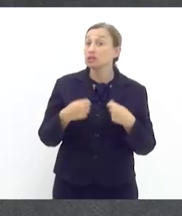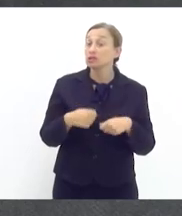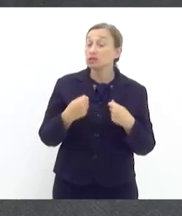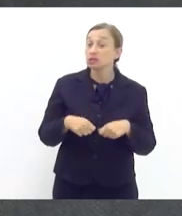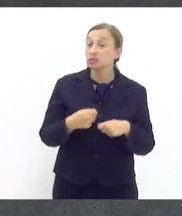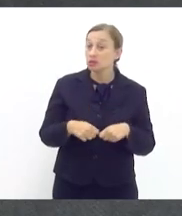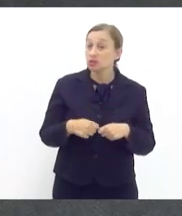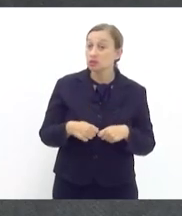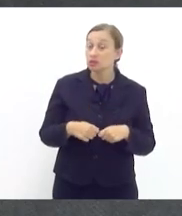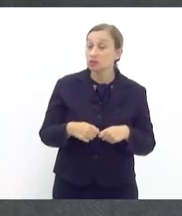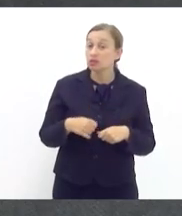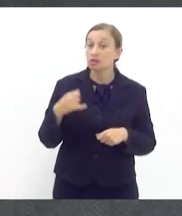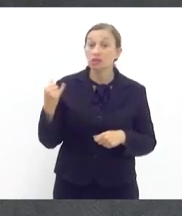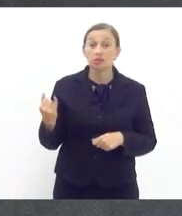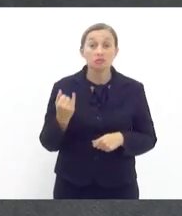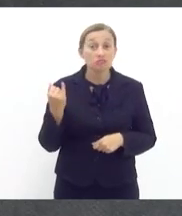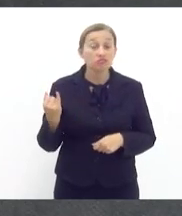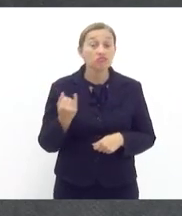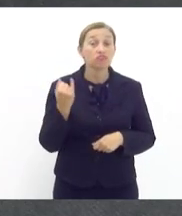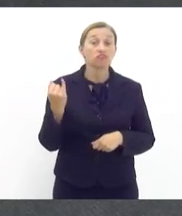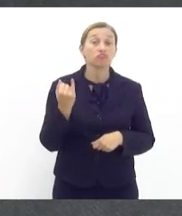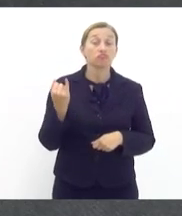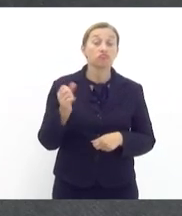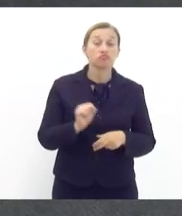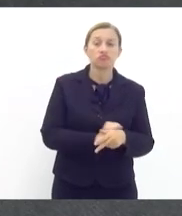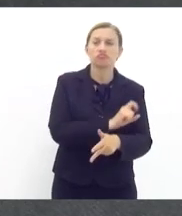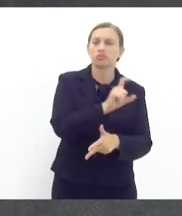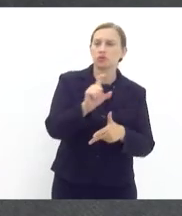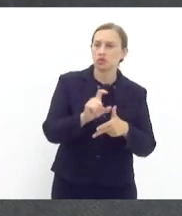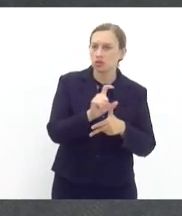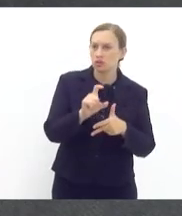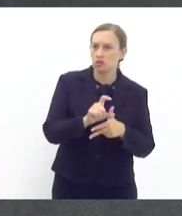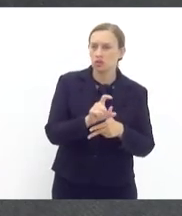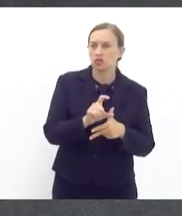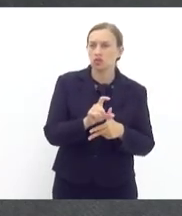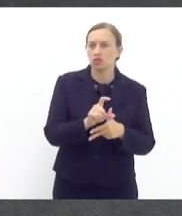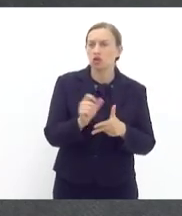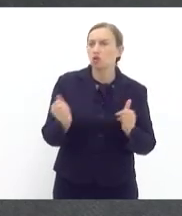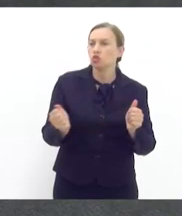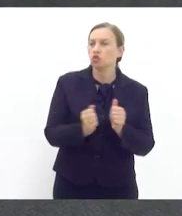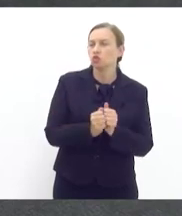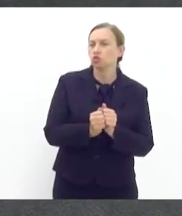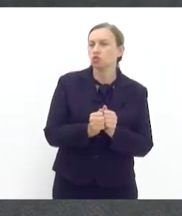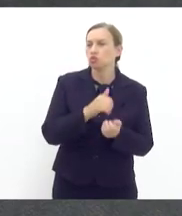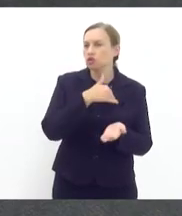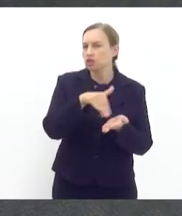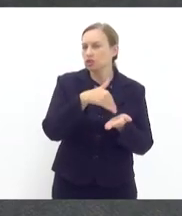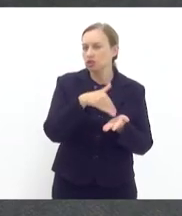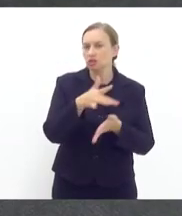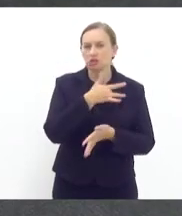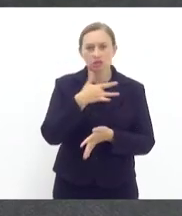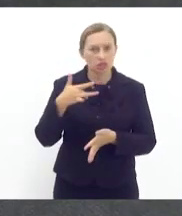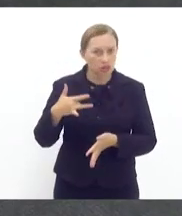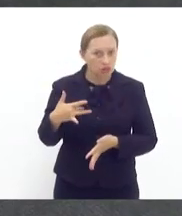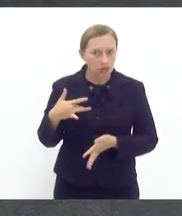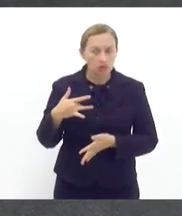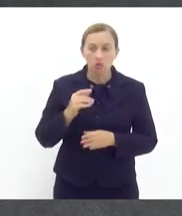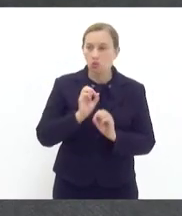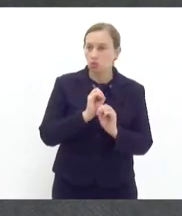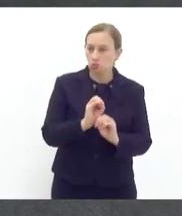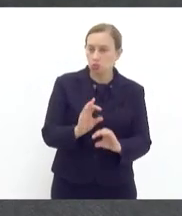imperiosa do poder executivo junto com as secretarias de saúde e